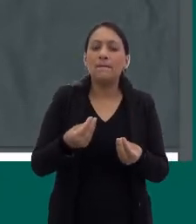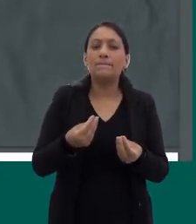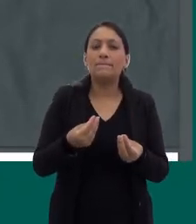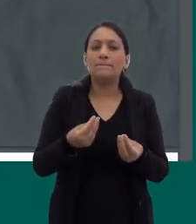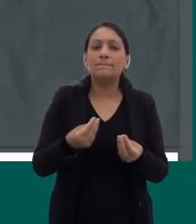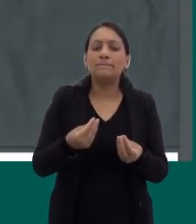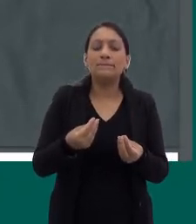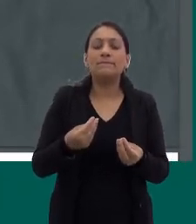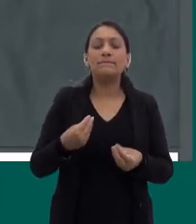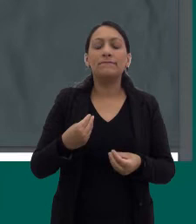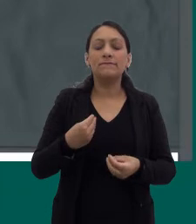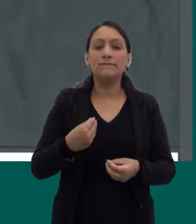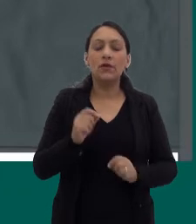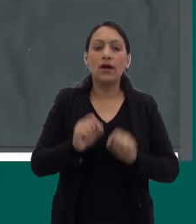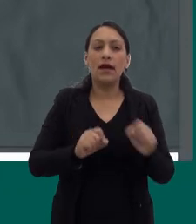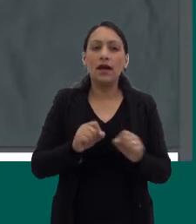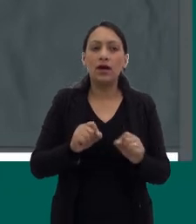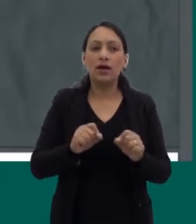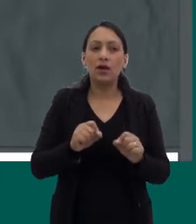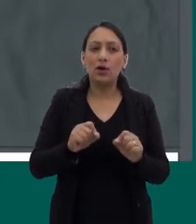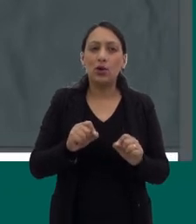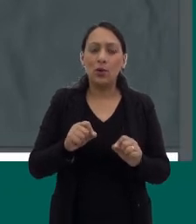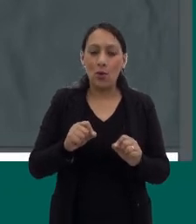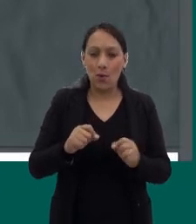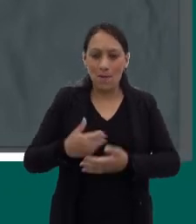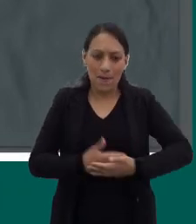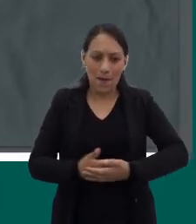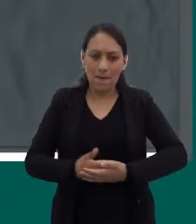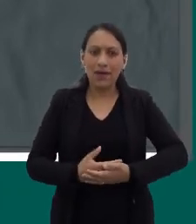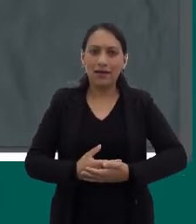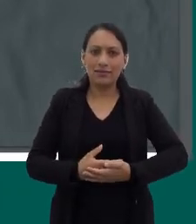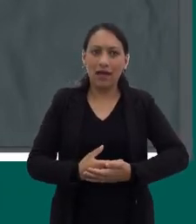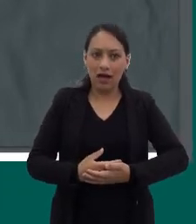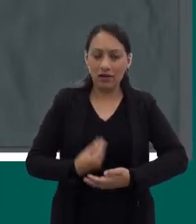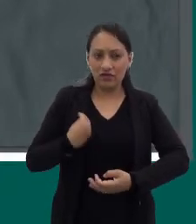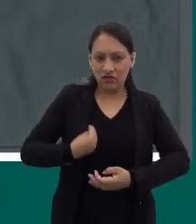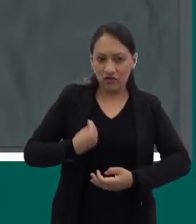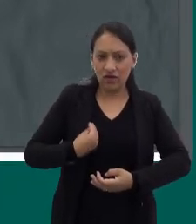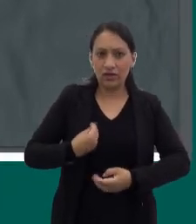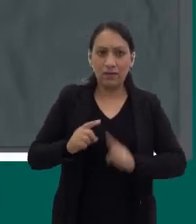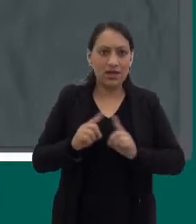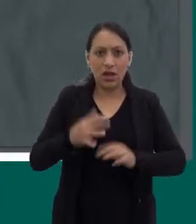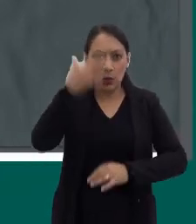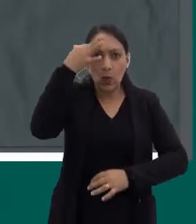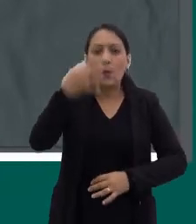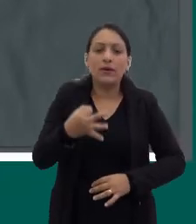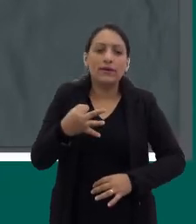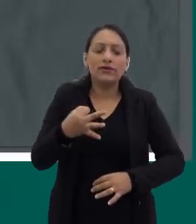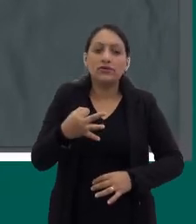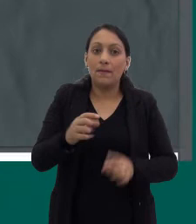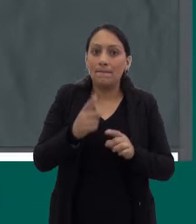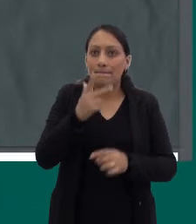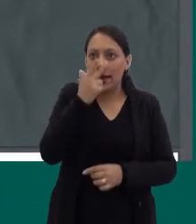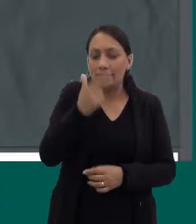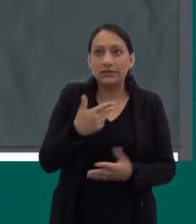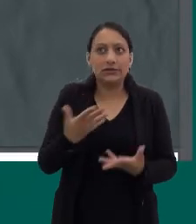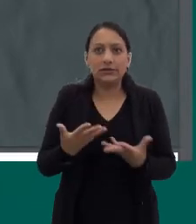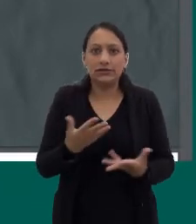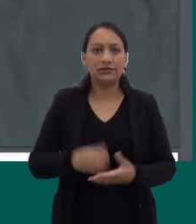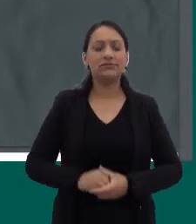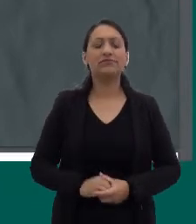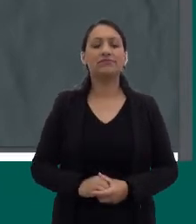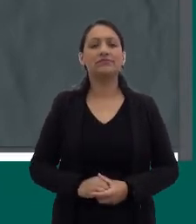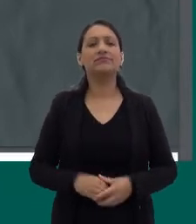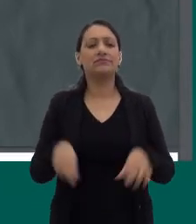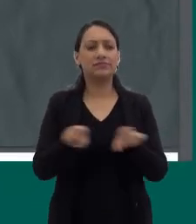ele mesmo. Né? E que ele não entende, mas que parece que vai destruí-lo. E, de certa forma,